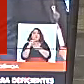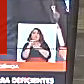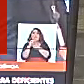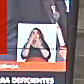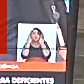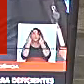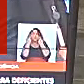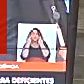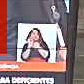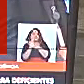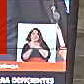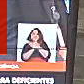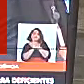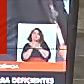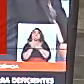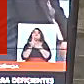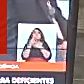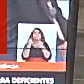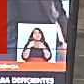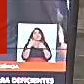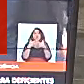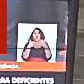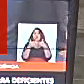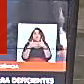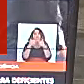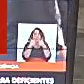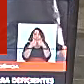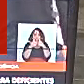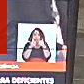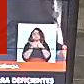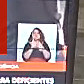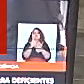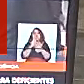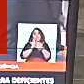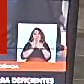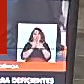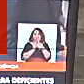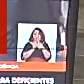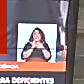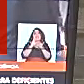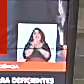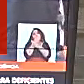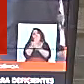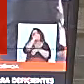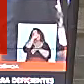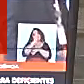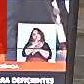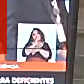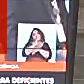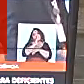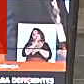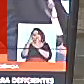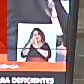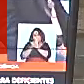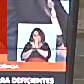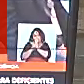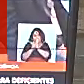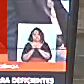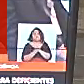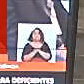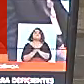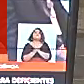lhes é garantido. Então, queria colocar também para o debate esse dificultador para além da nossa